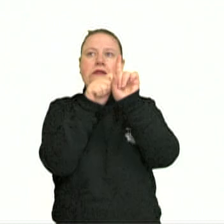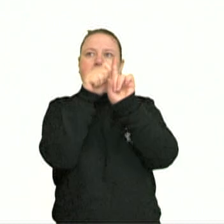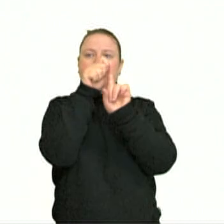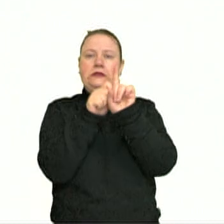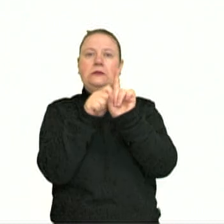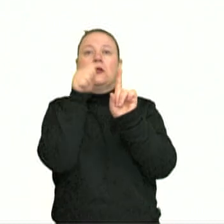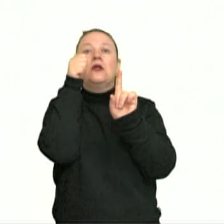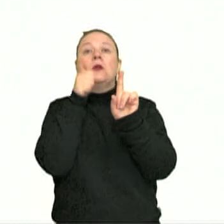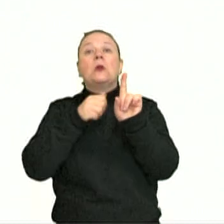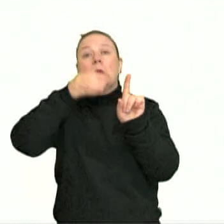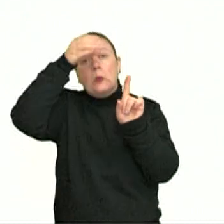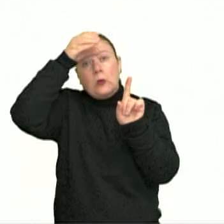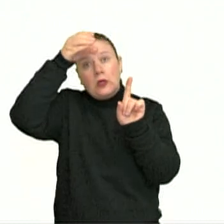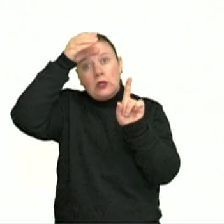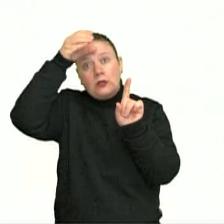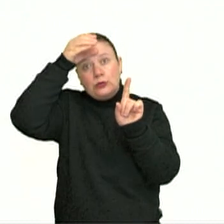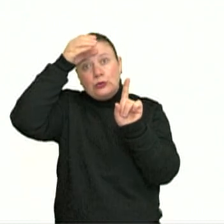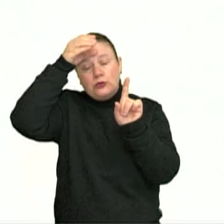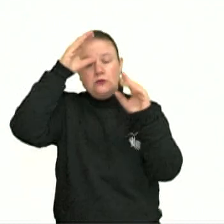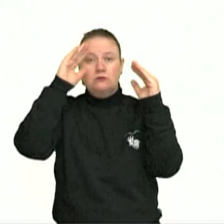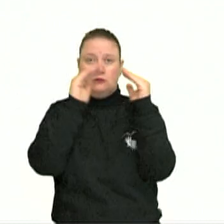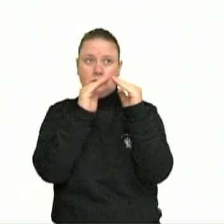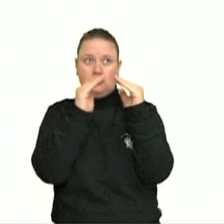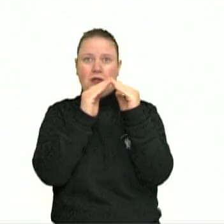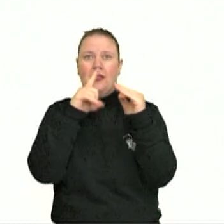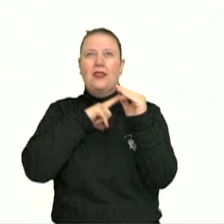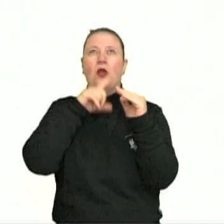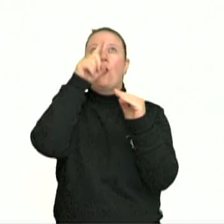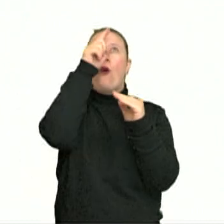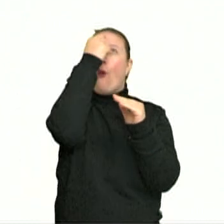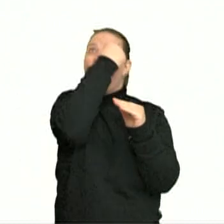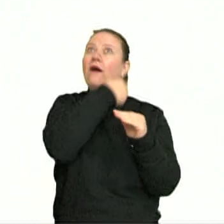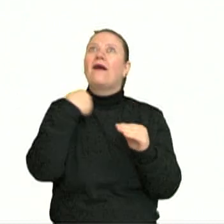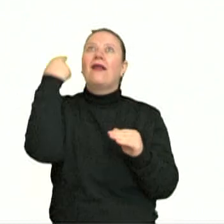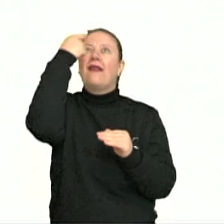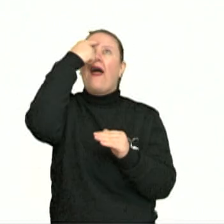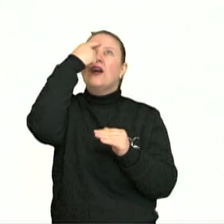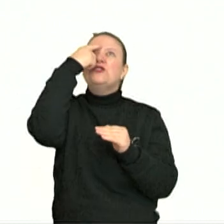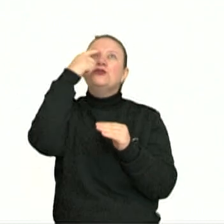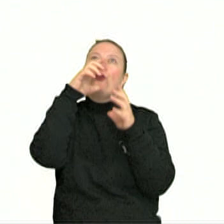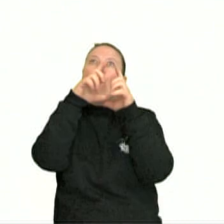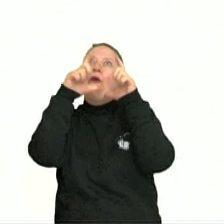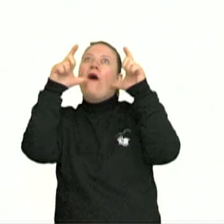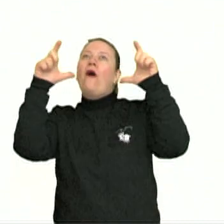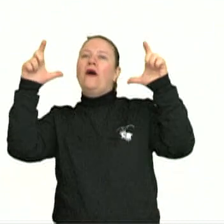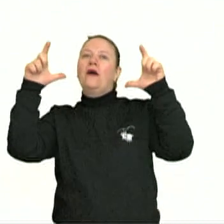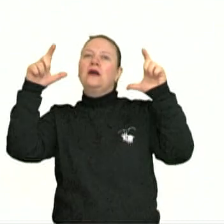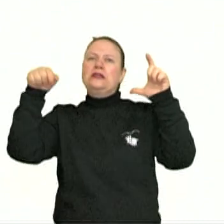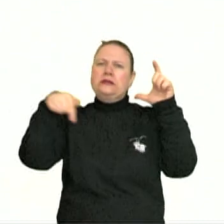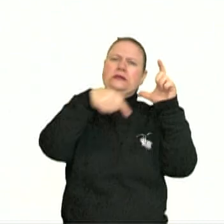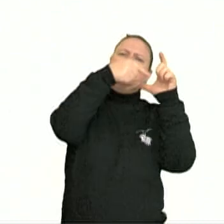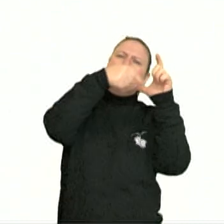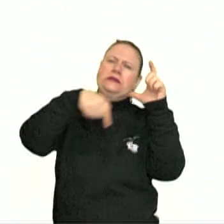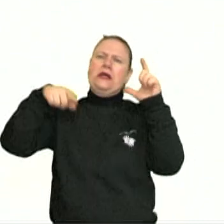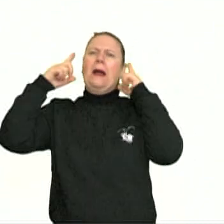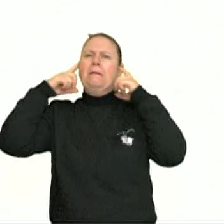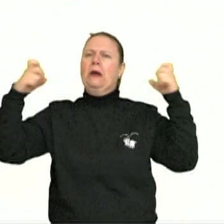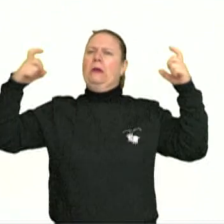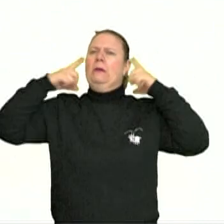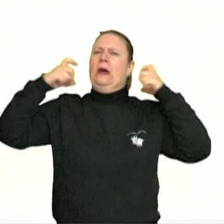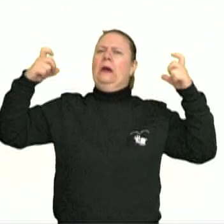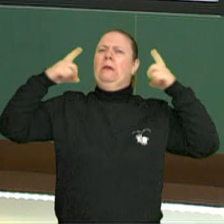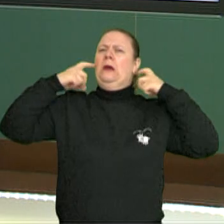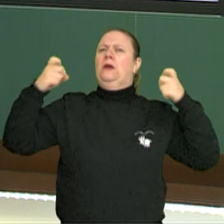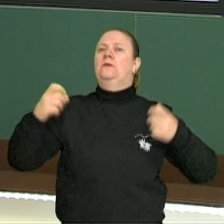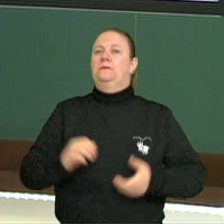Ela tem um relógio gigante na sala que, além de ser muito bonito, faz um tic-tac muito alto, certo? Então, a